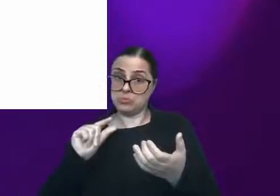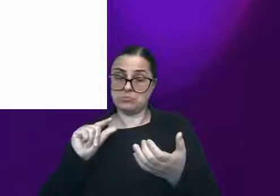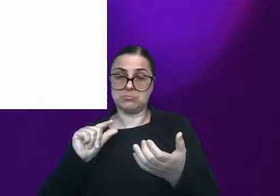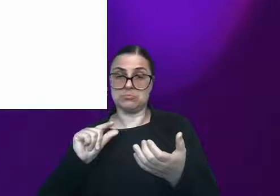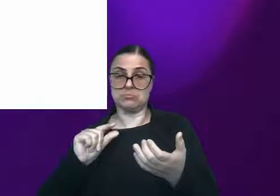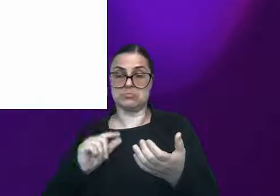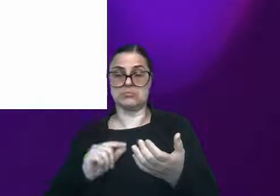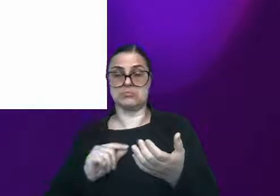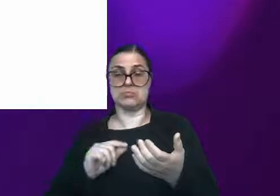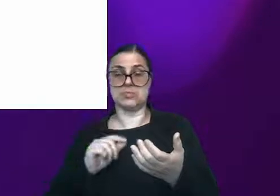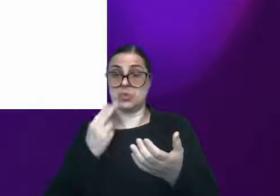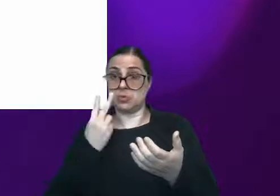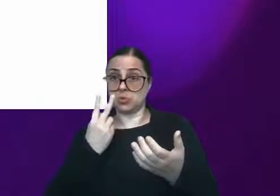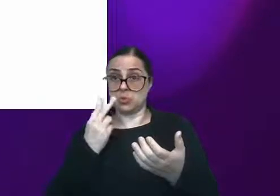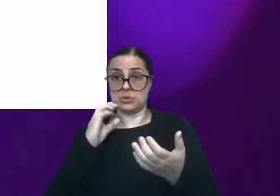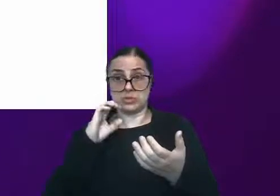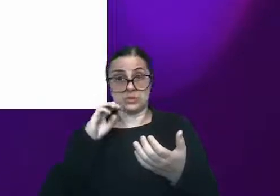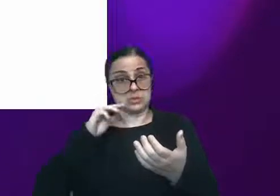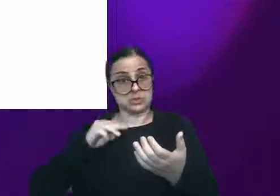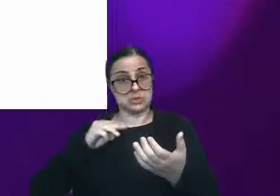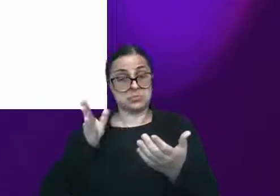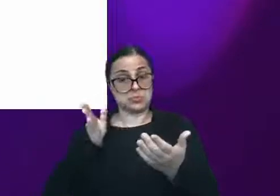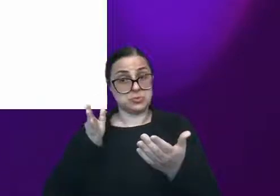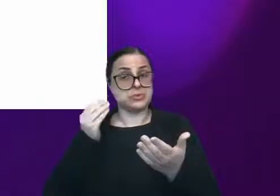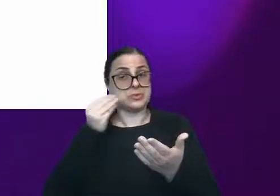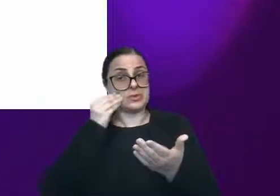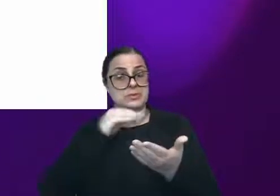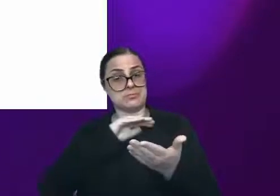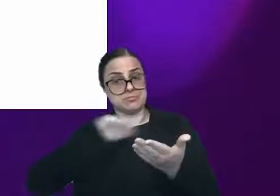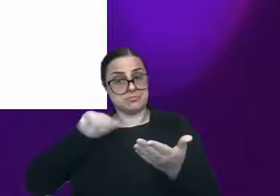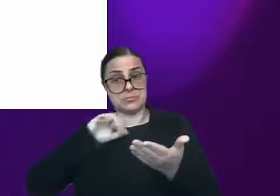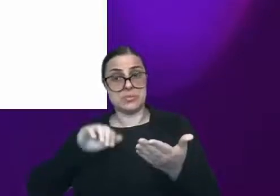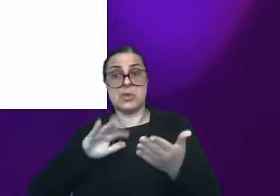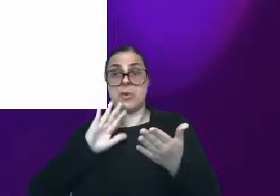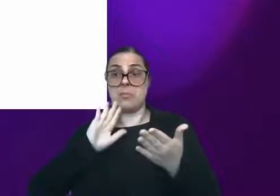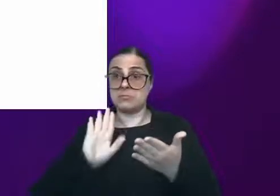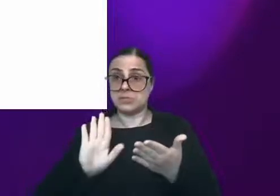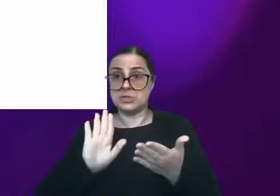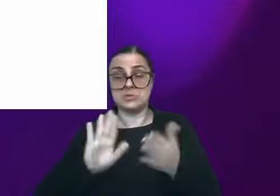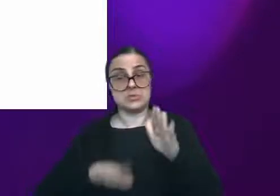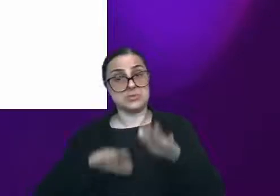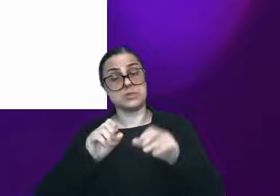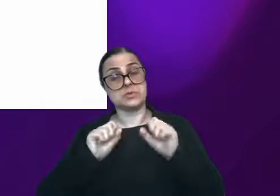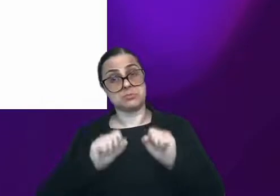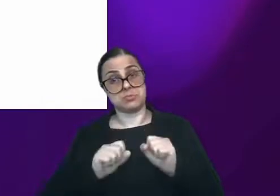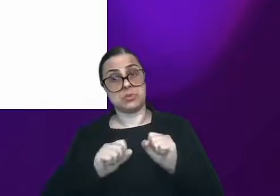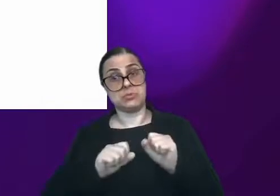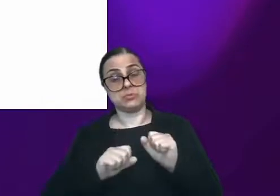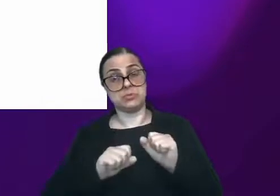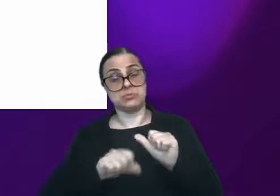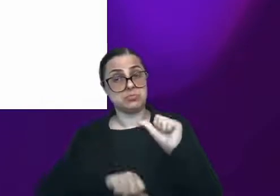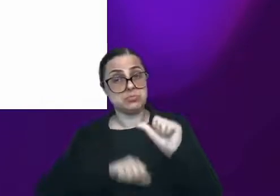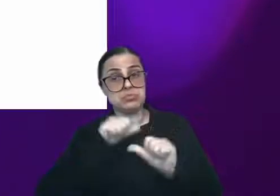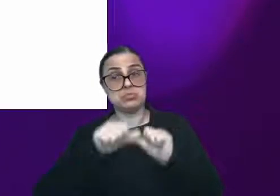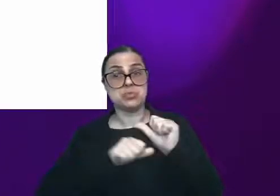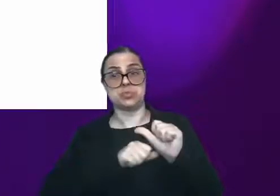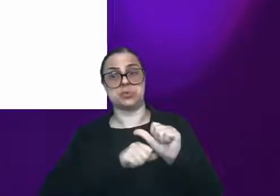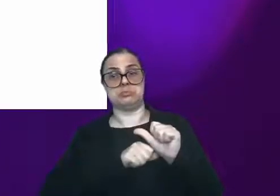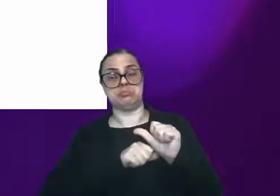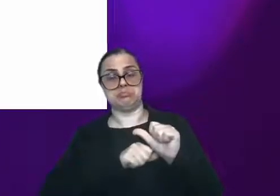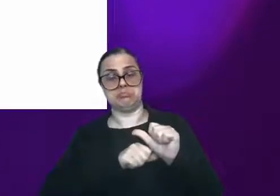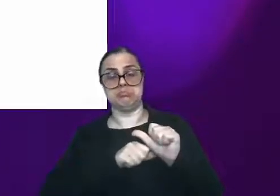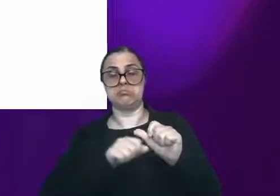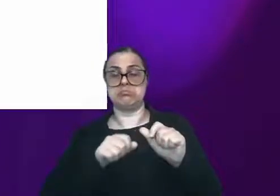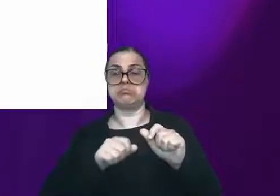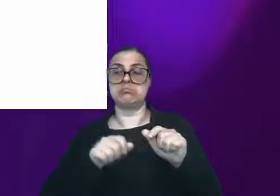maioria desses nódulos podem ser nódulos regenerativos e não nódulos tumorais. E dados, então, brasileiros em relação a